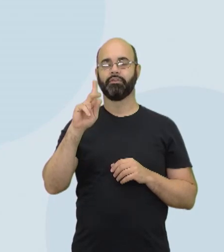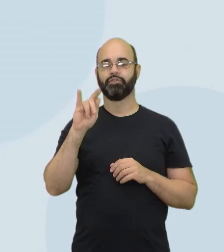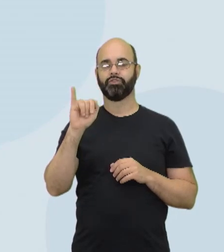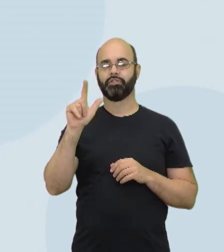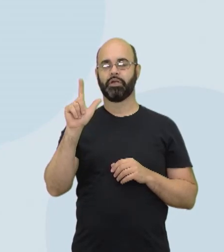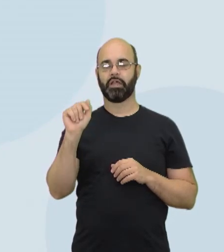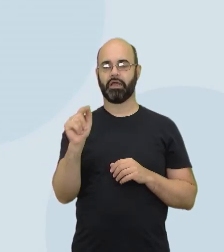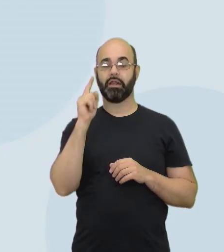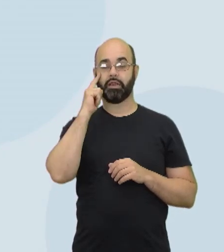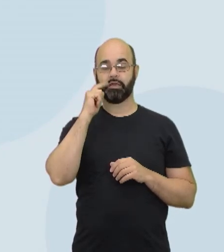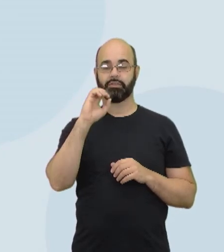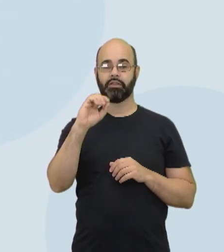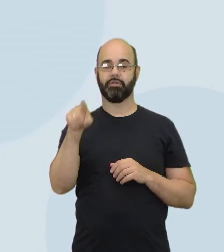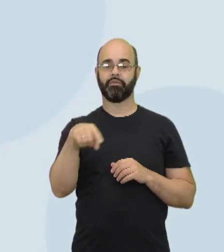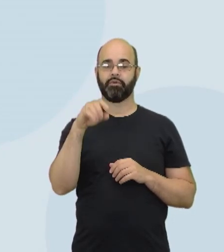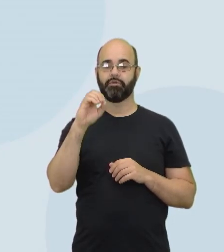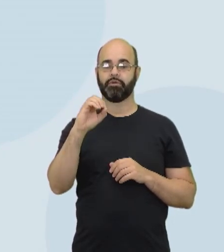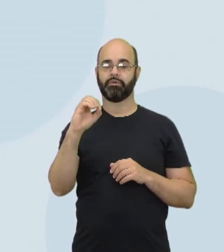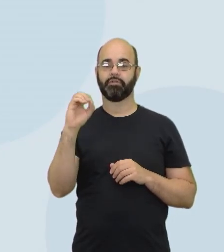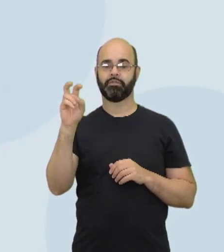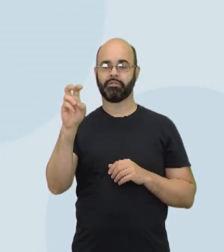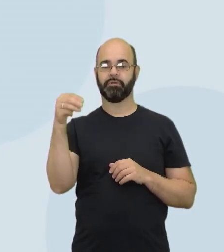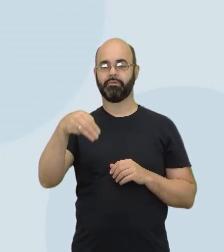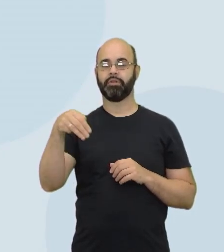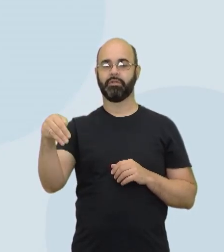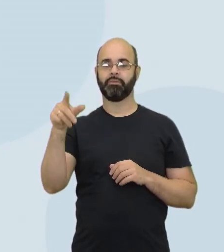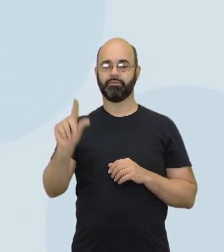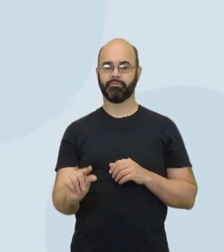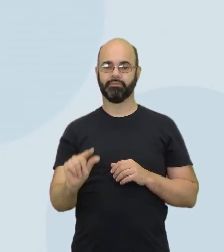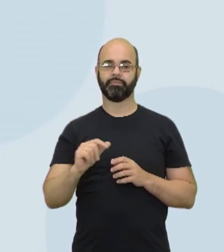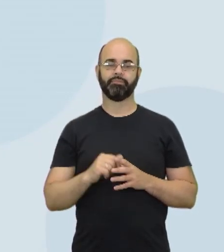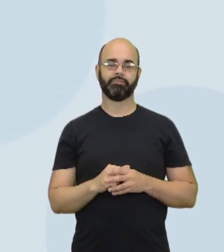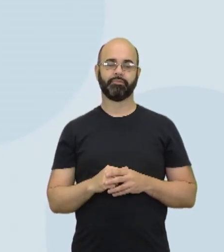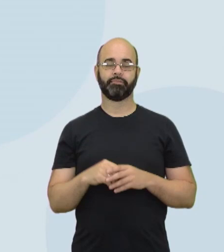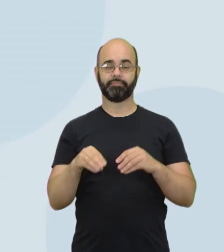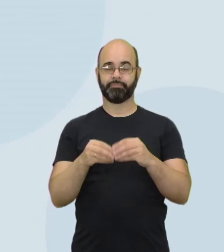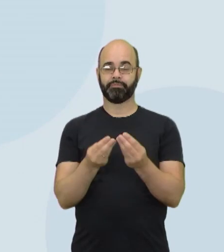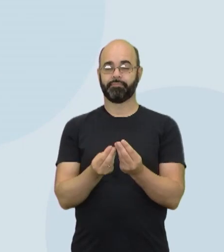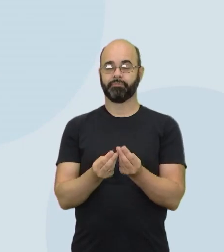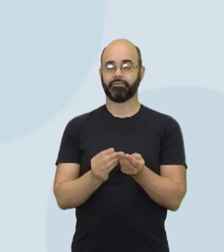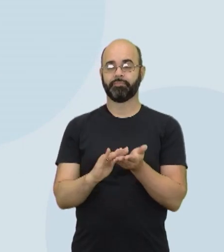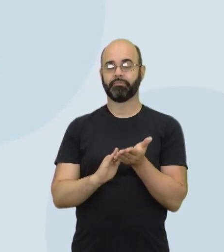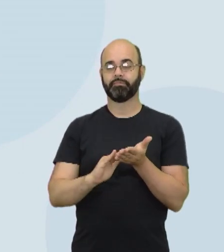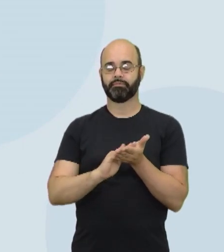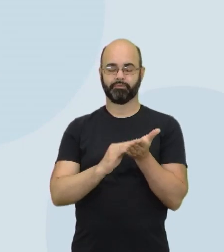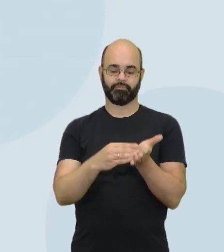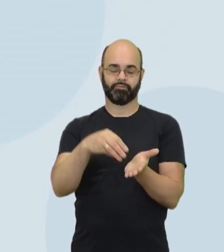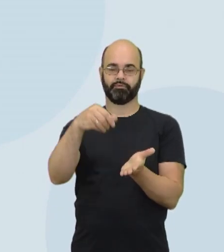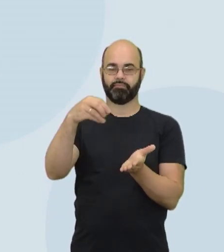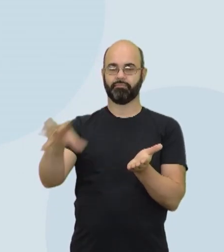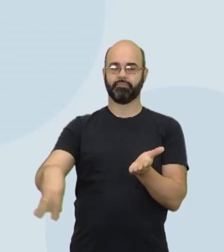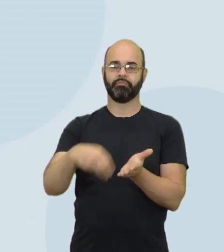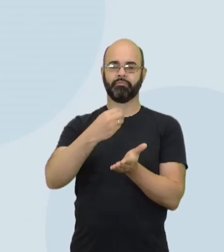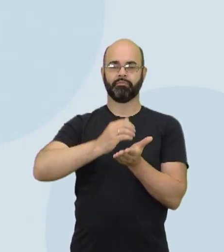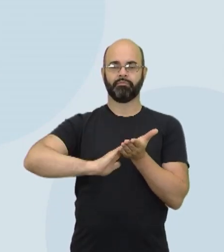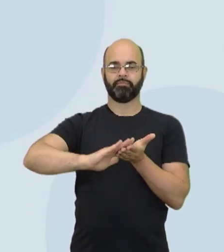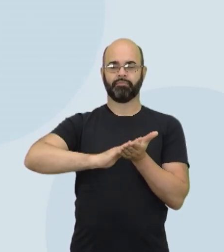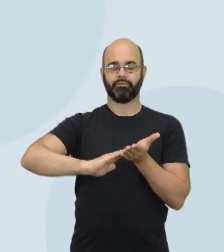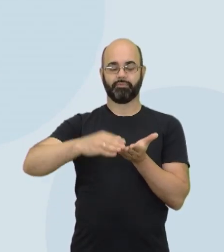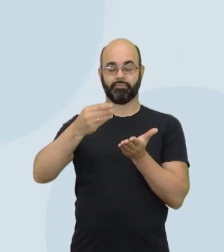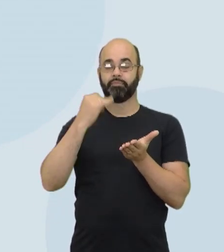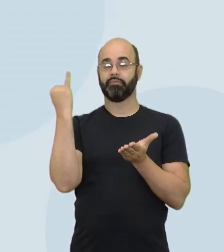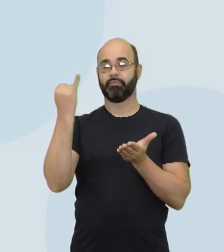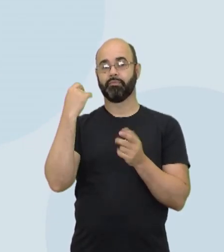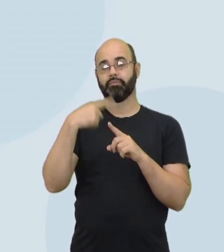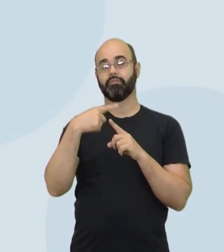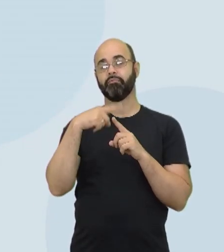diâmetro inferior a 0,005 milímetros. A textura é muito importante porque dela depende o volume de água que